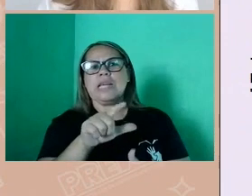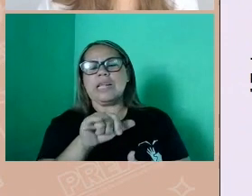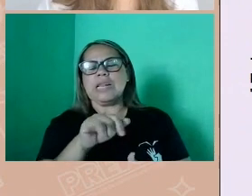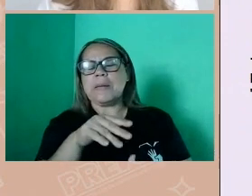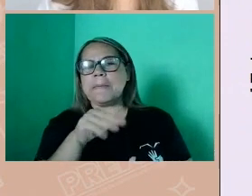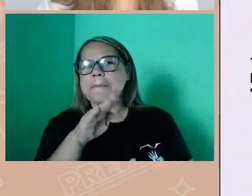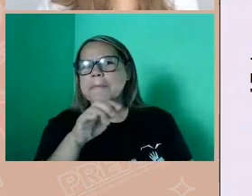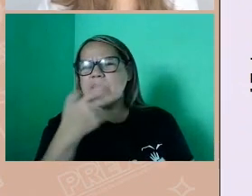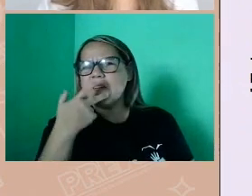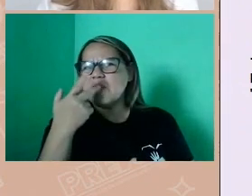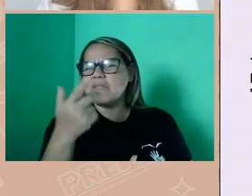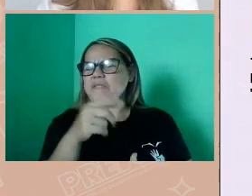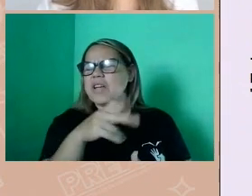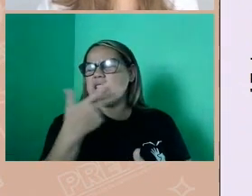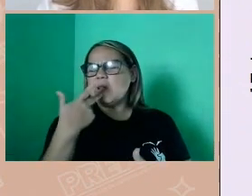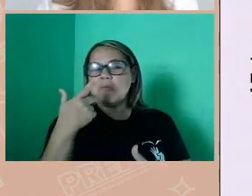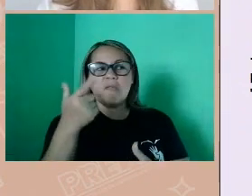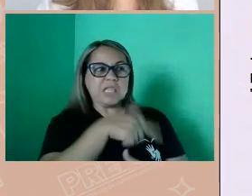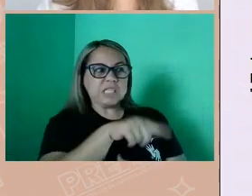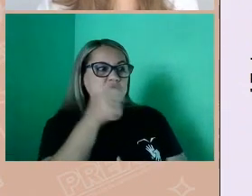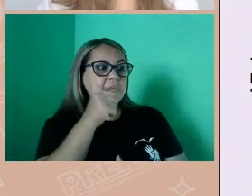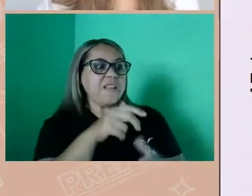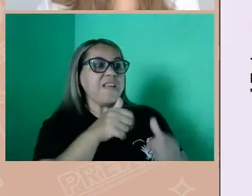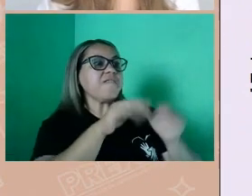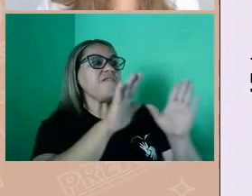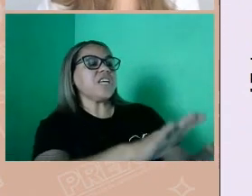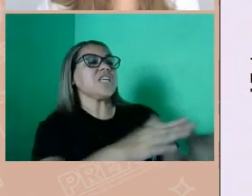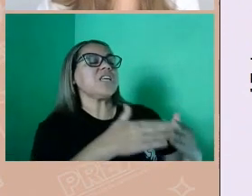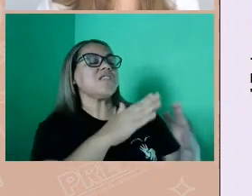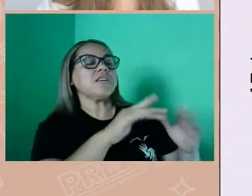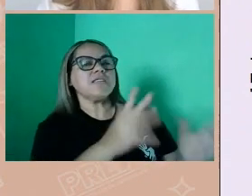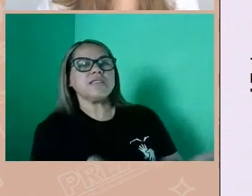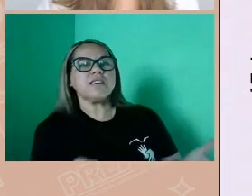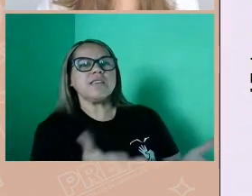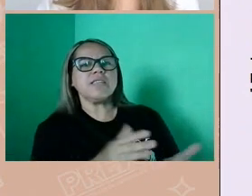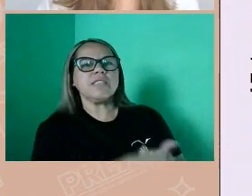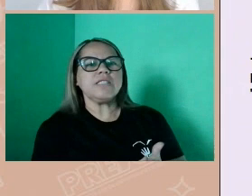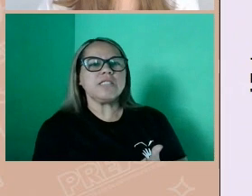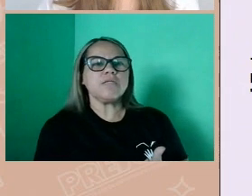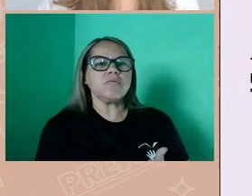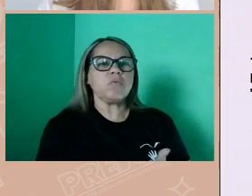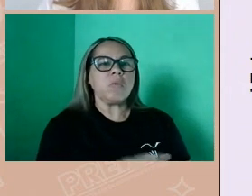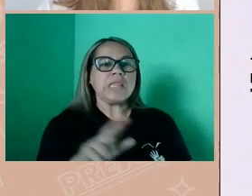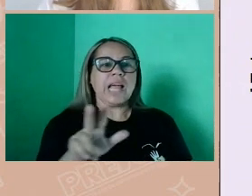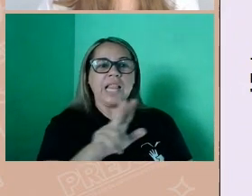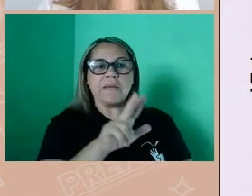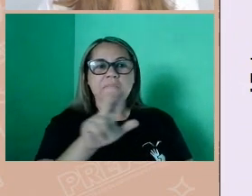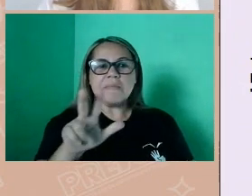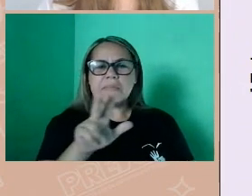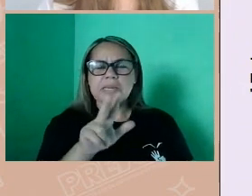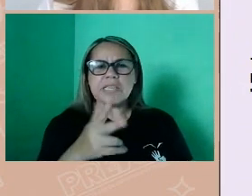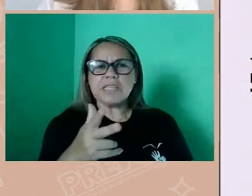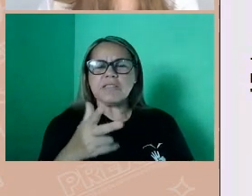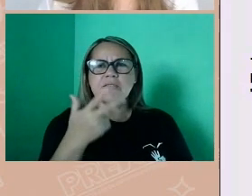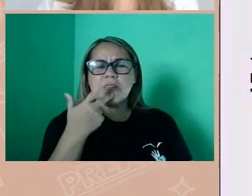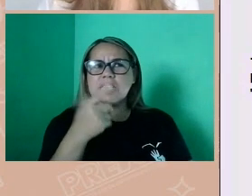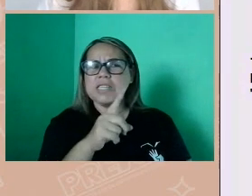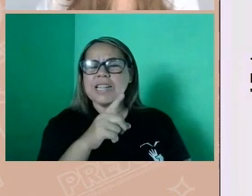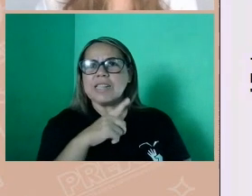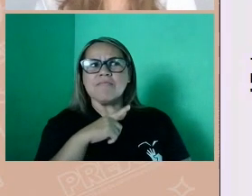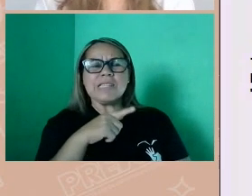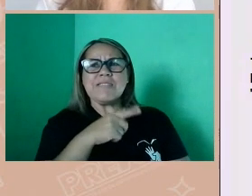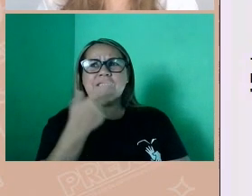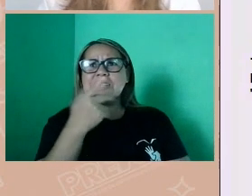trabalhadoras ficarem em casa stay at home admitindo que elas não estavam safe seguras